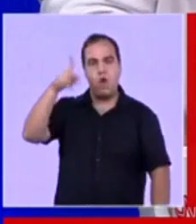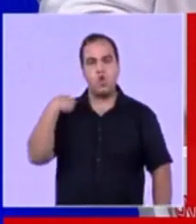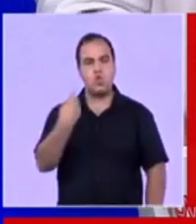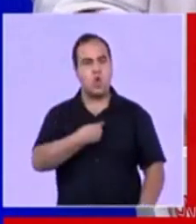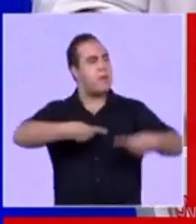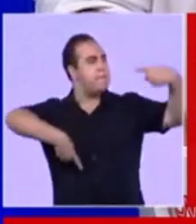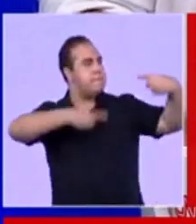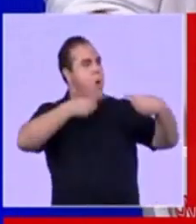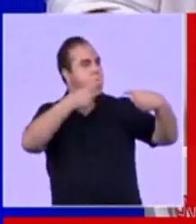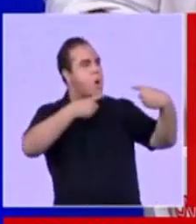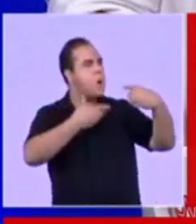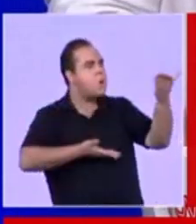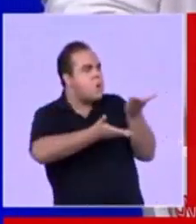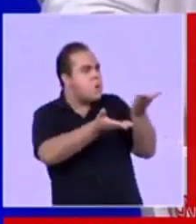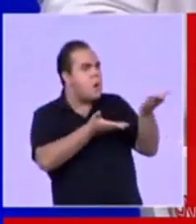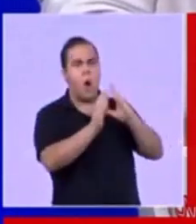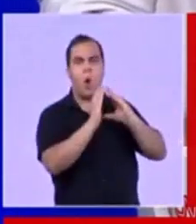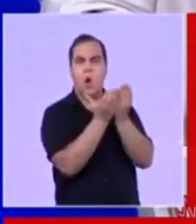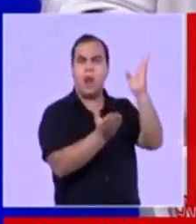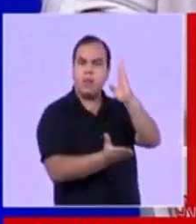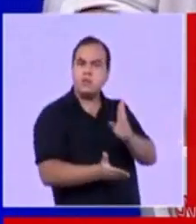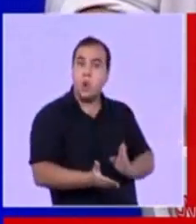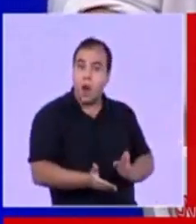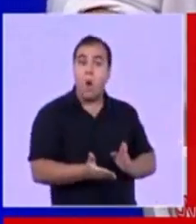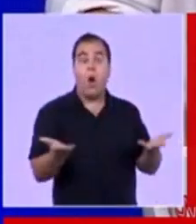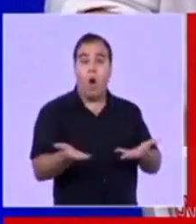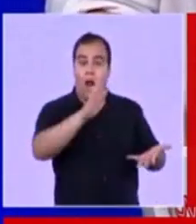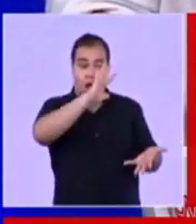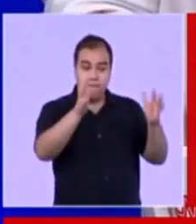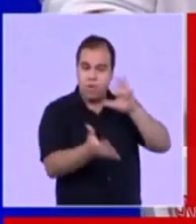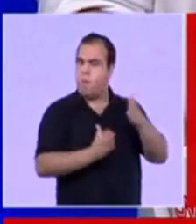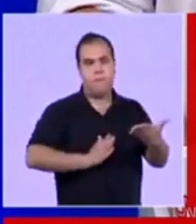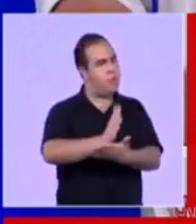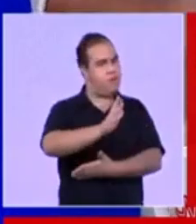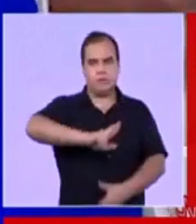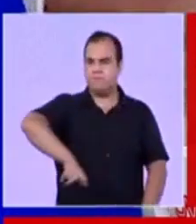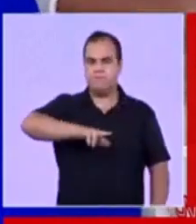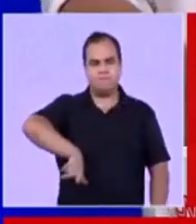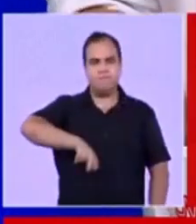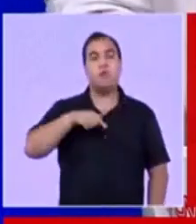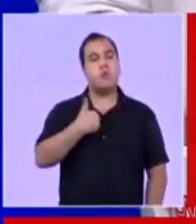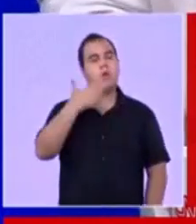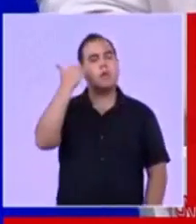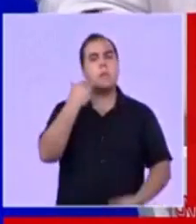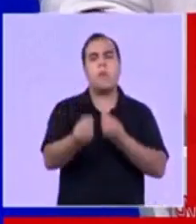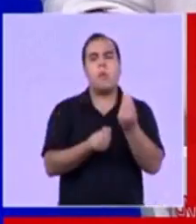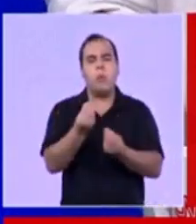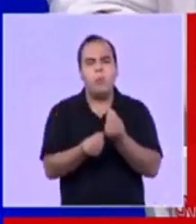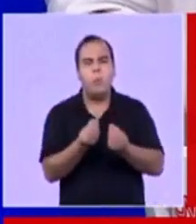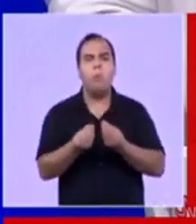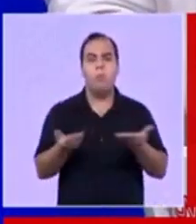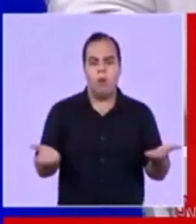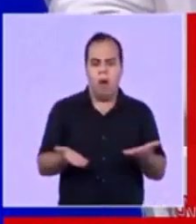congresso nacional para que a reforma não seja aprovada nesses termos né Imagino que no ritmo que tá